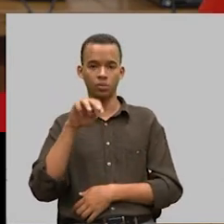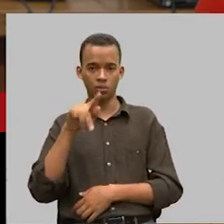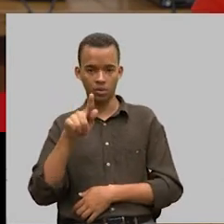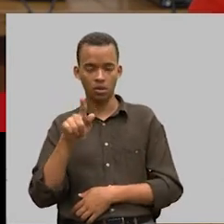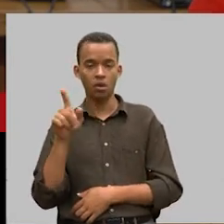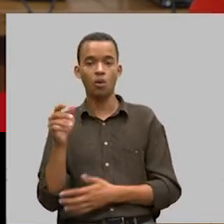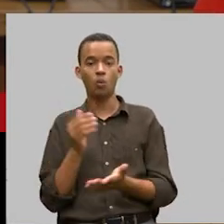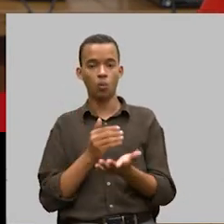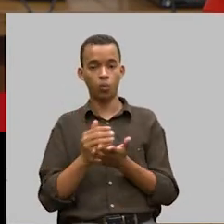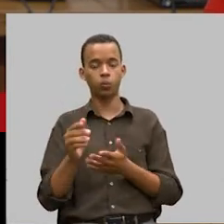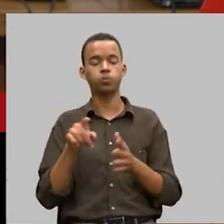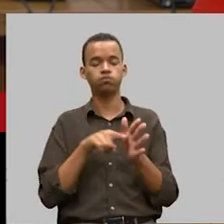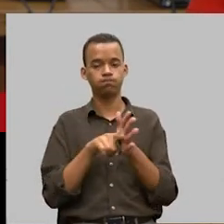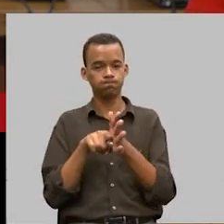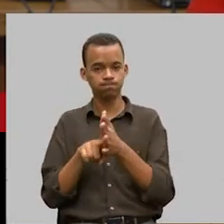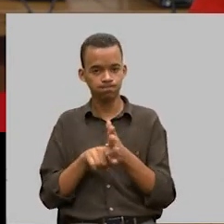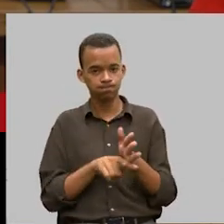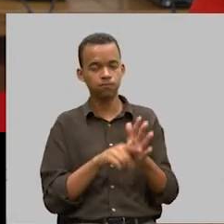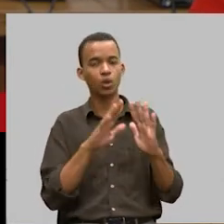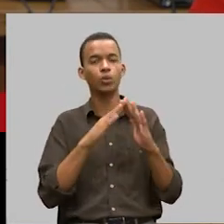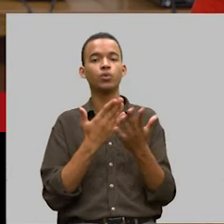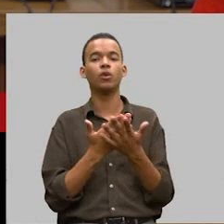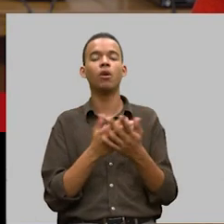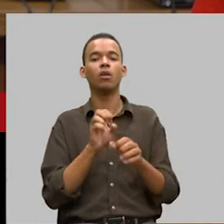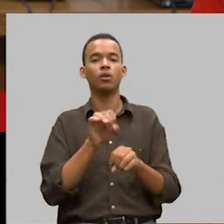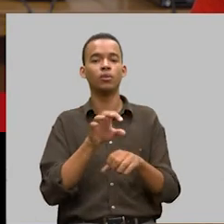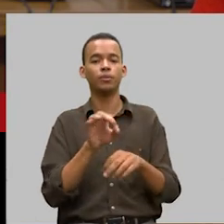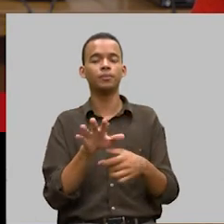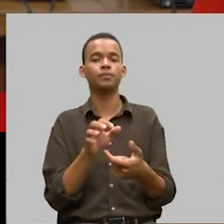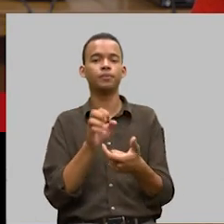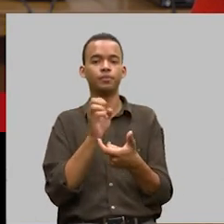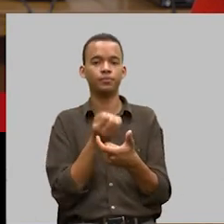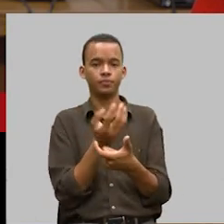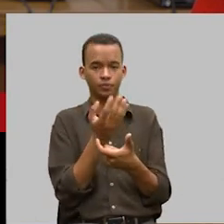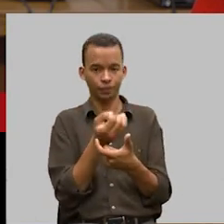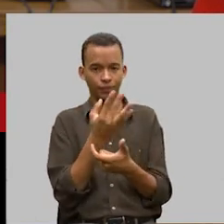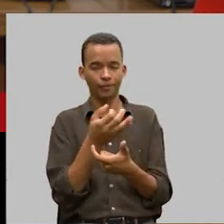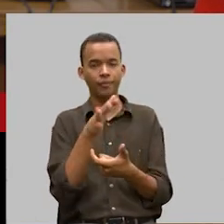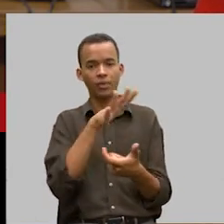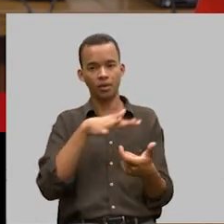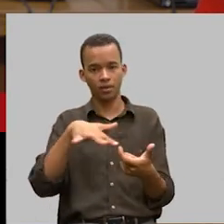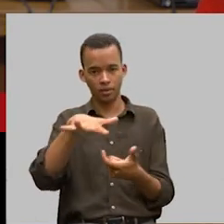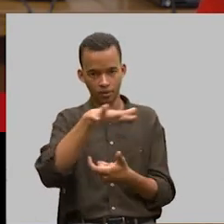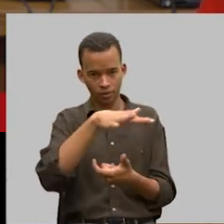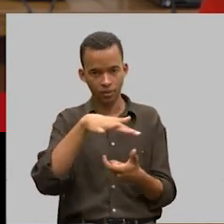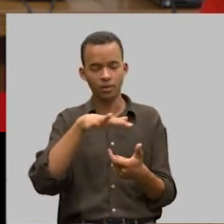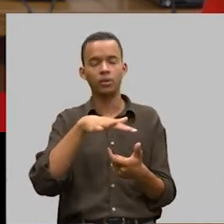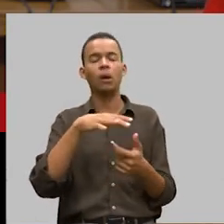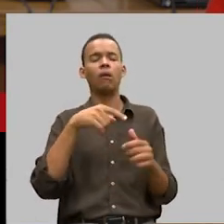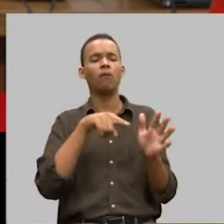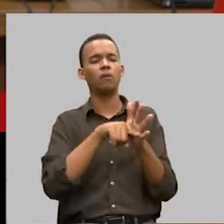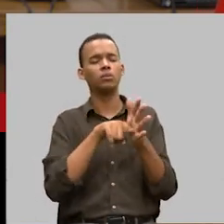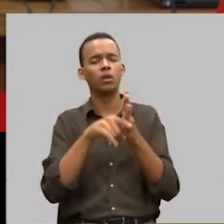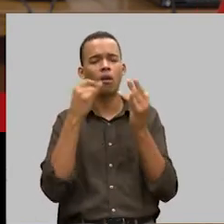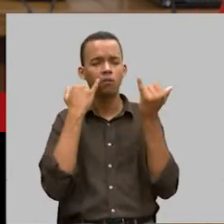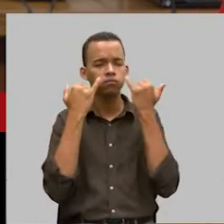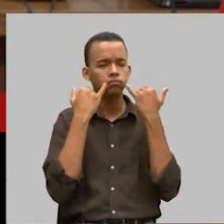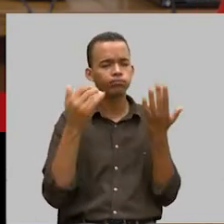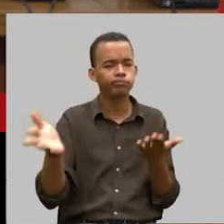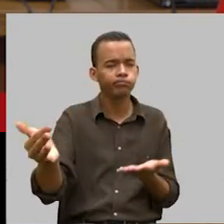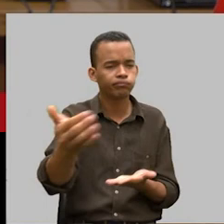das escolas na região e ela ia fazendo a coleta de dados e ela voltava né recorrentemente Quando menos